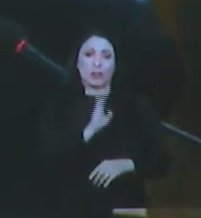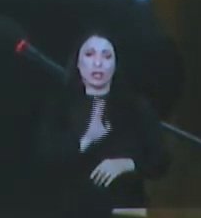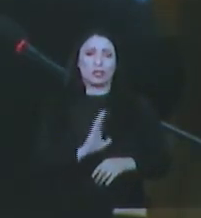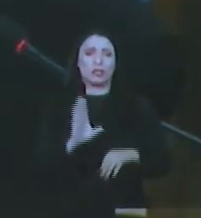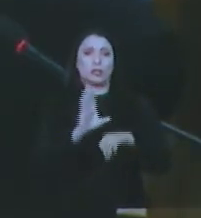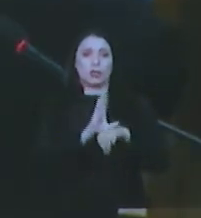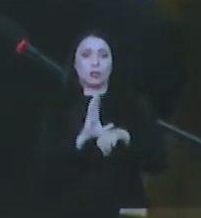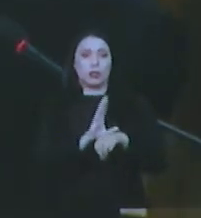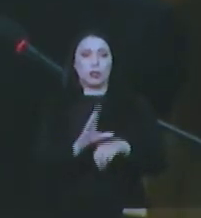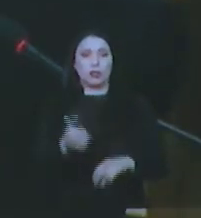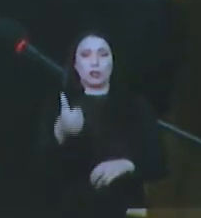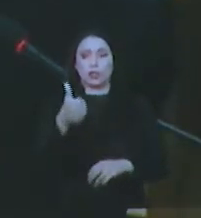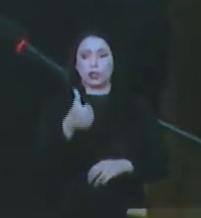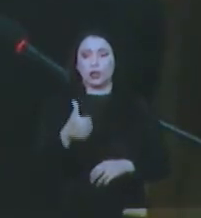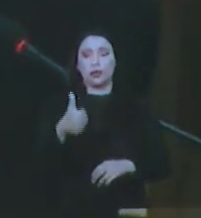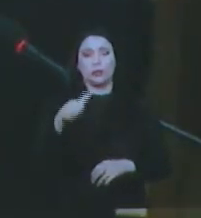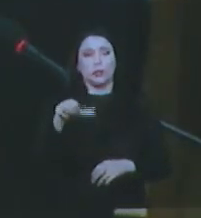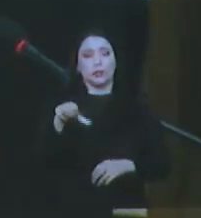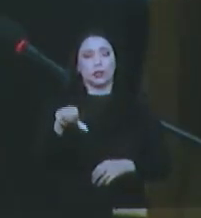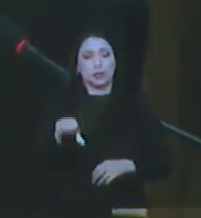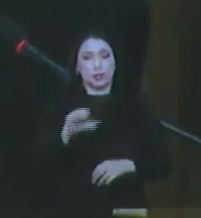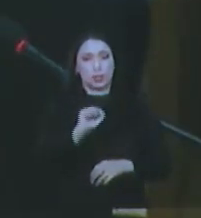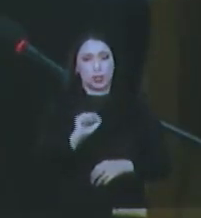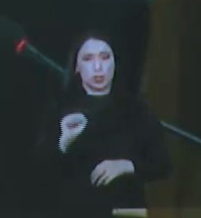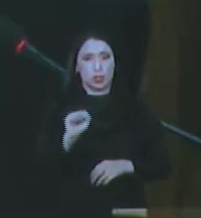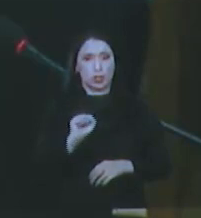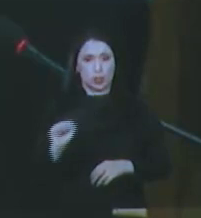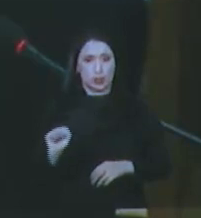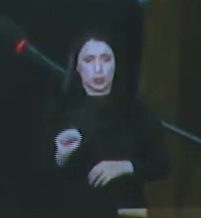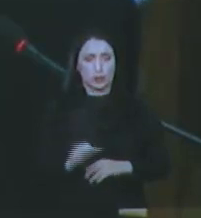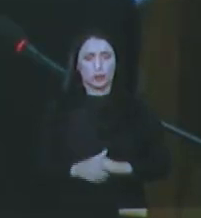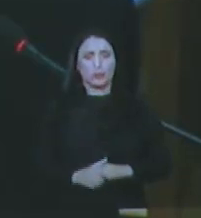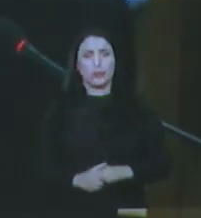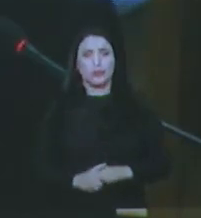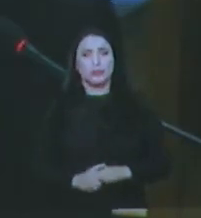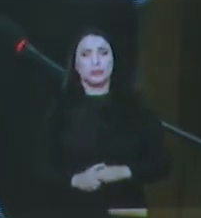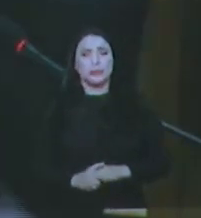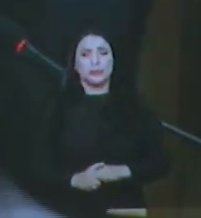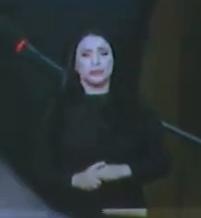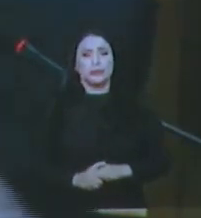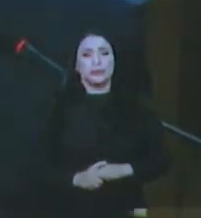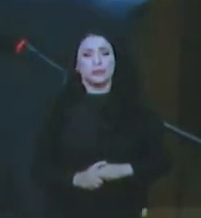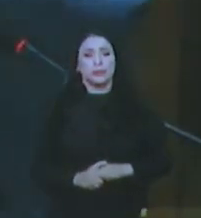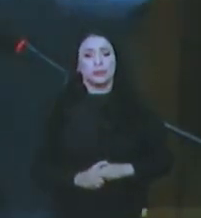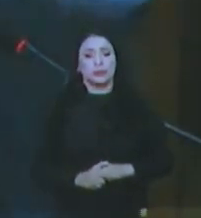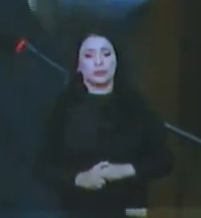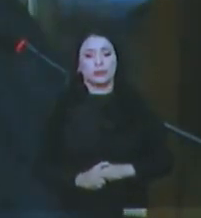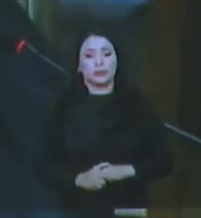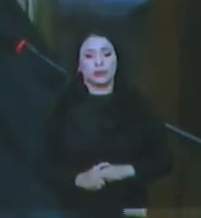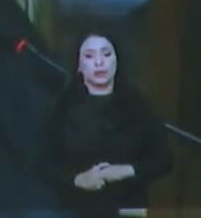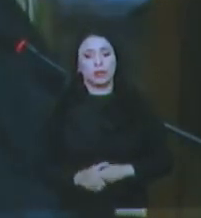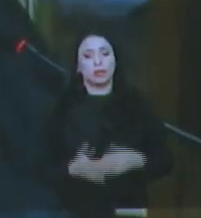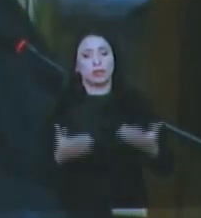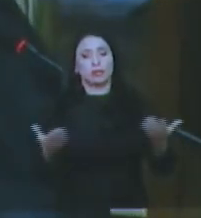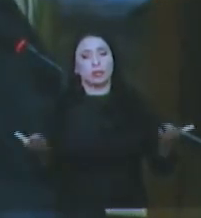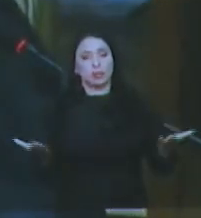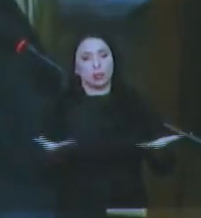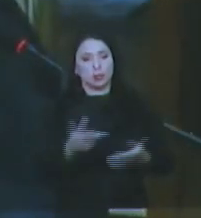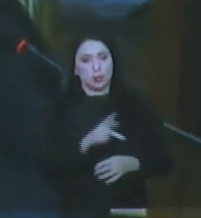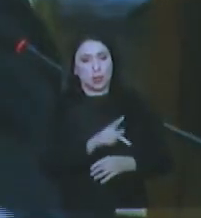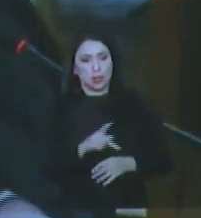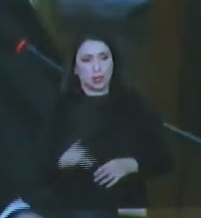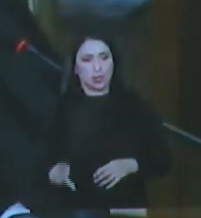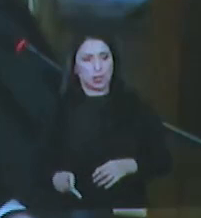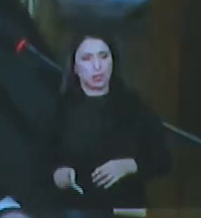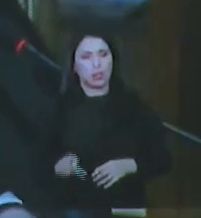diz, no voto dele gigantesco, que não acabava mais, o seguinte: o Brasil é elogiado pelos